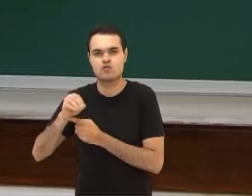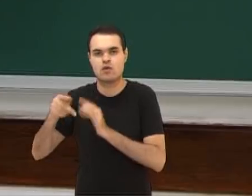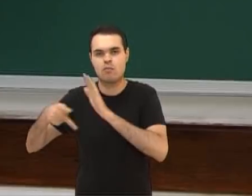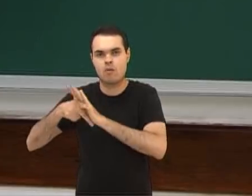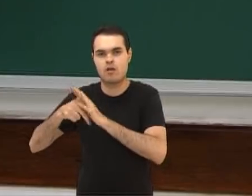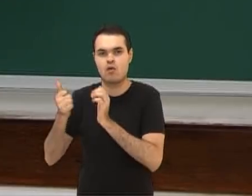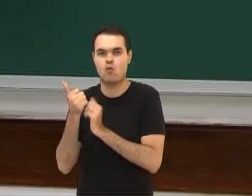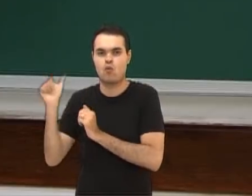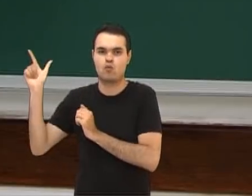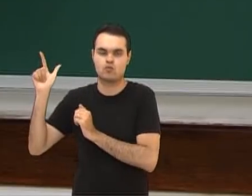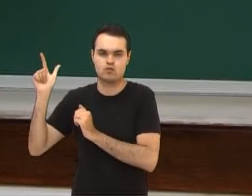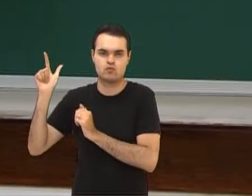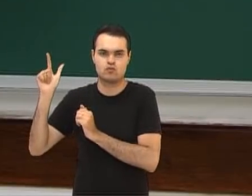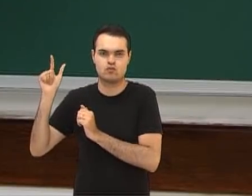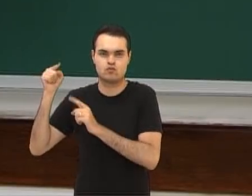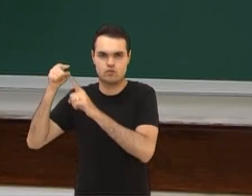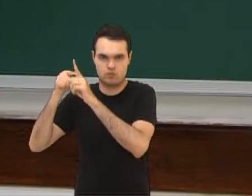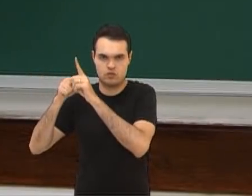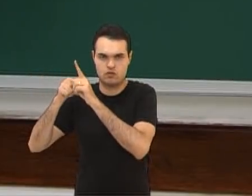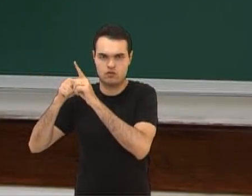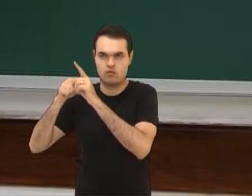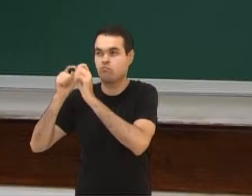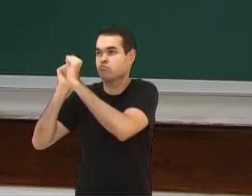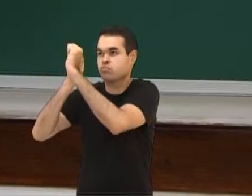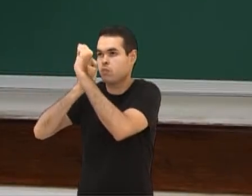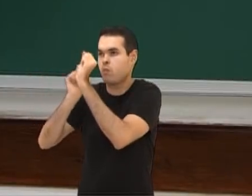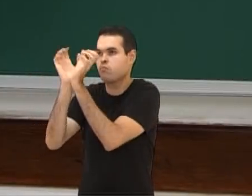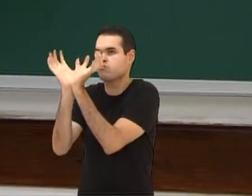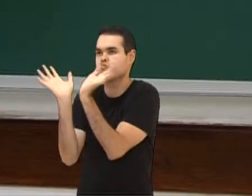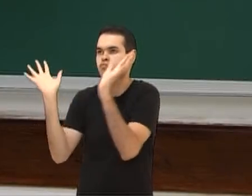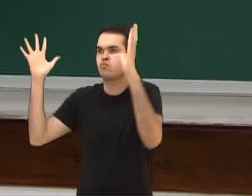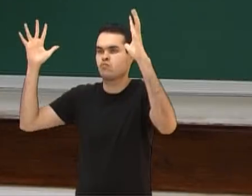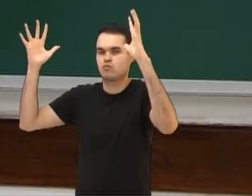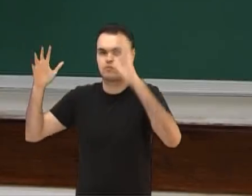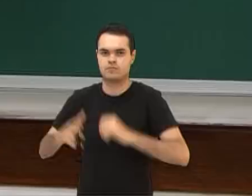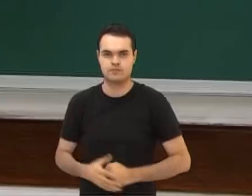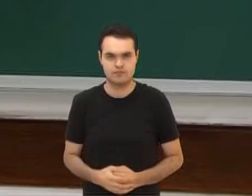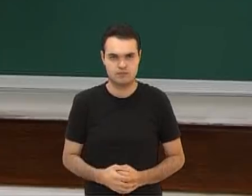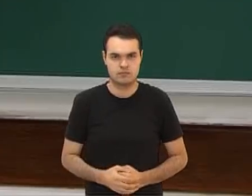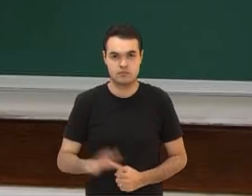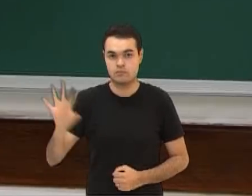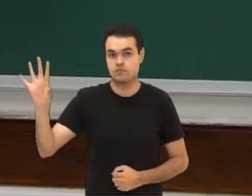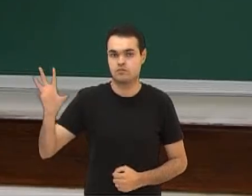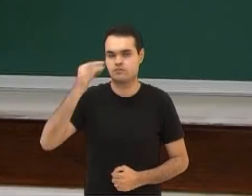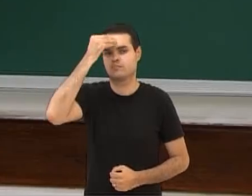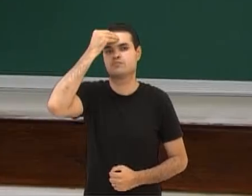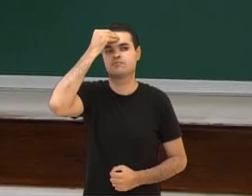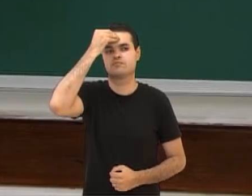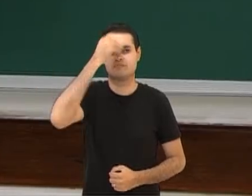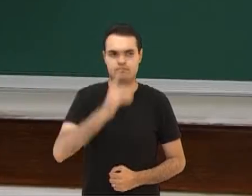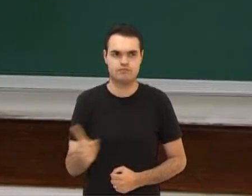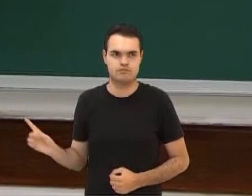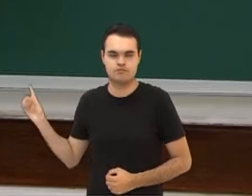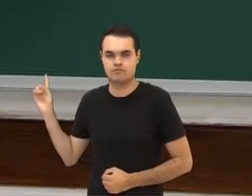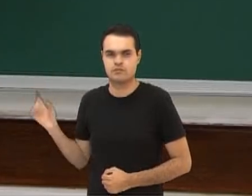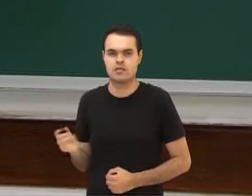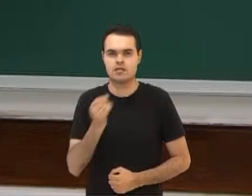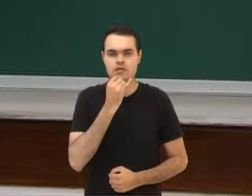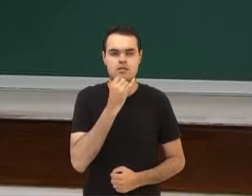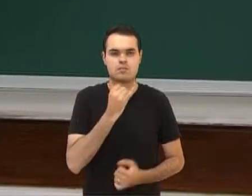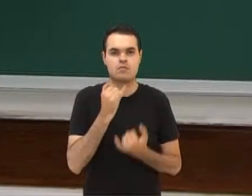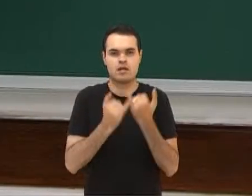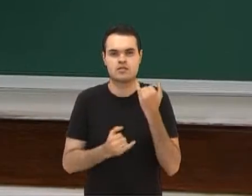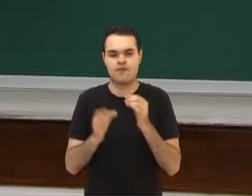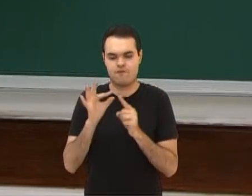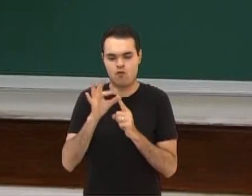formato. Veja aqui essa parte do capitel, que ela é mais alongado. Tá? Então, nunca mais vocês esqueçam. E aqui, ó, o exemplo floral, ó,